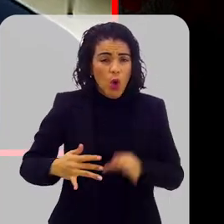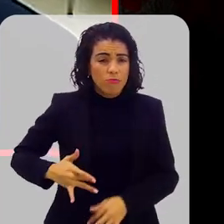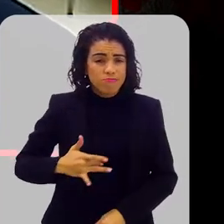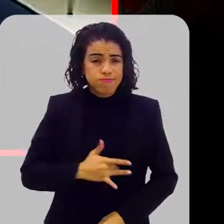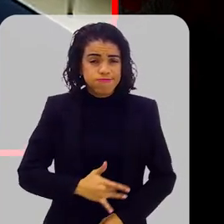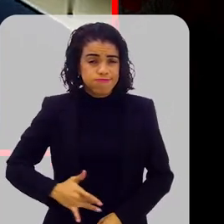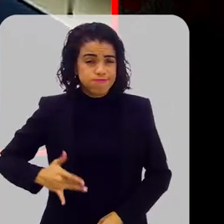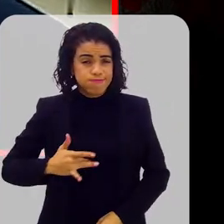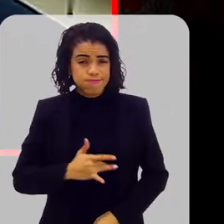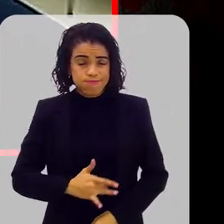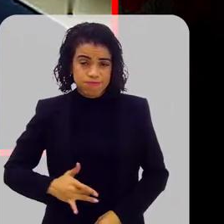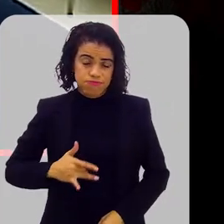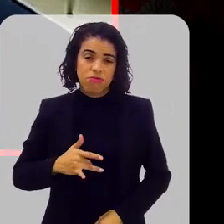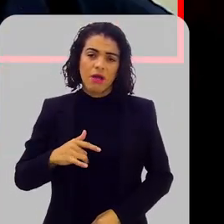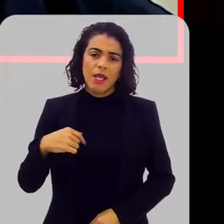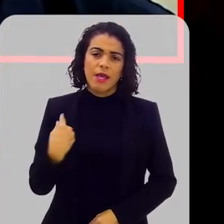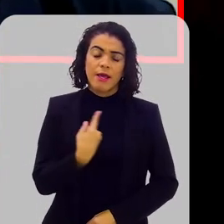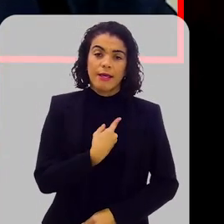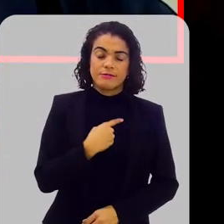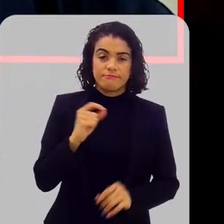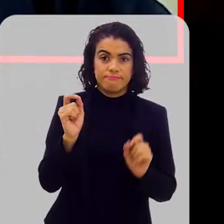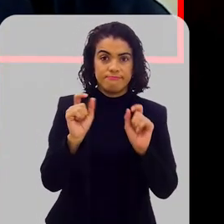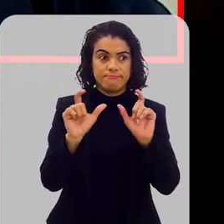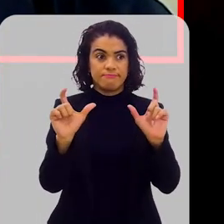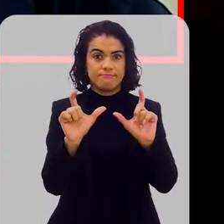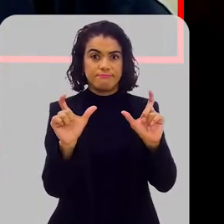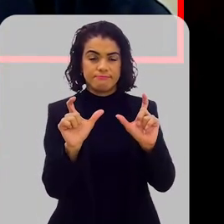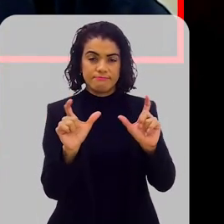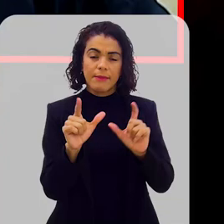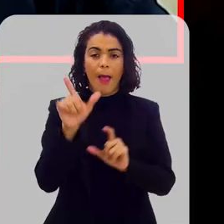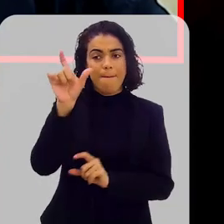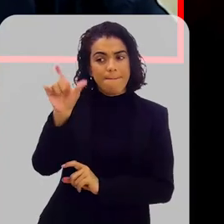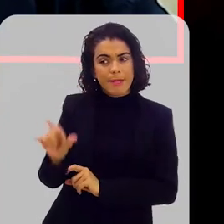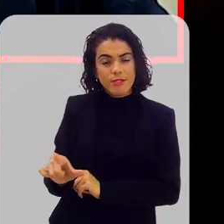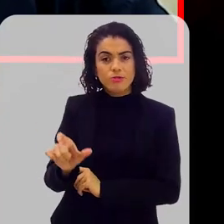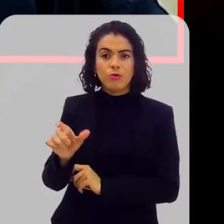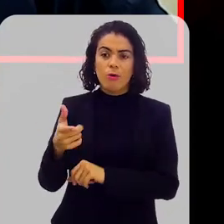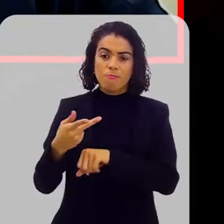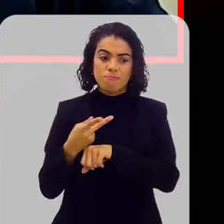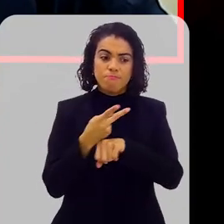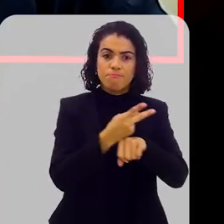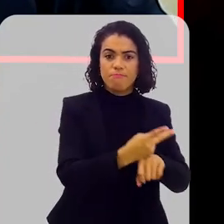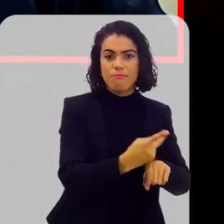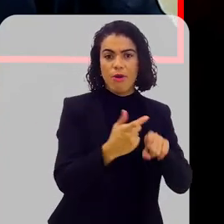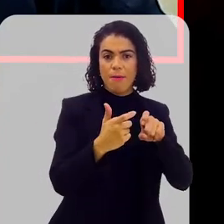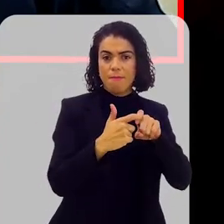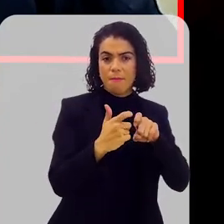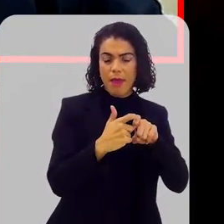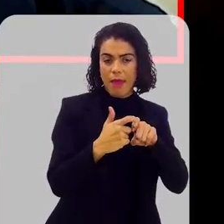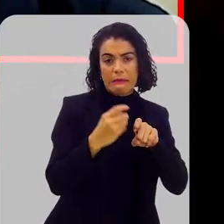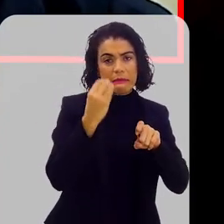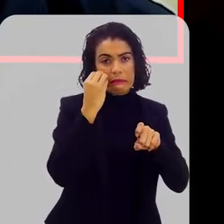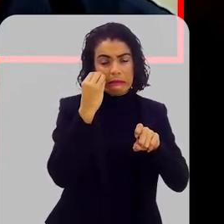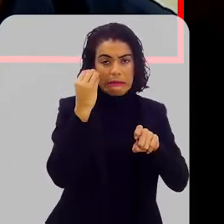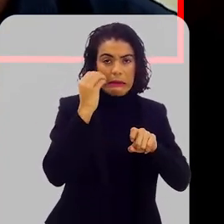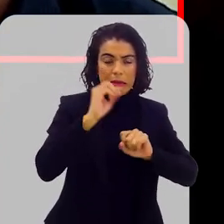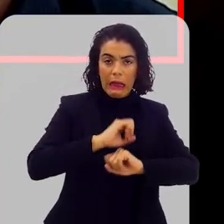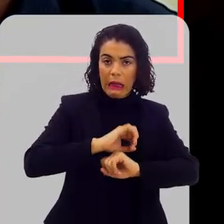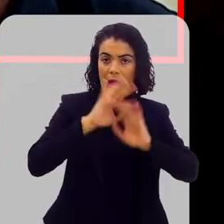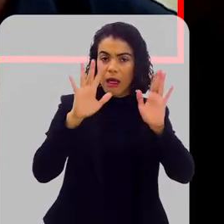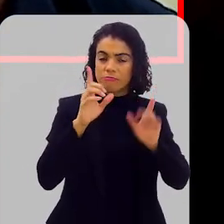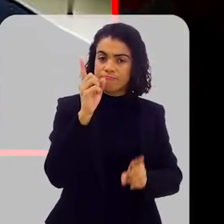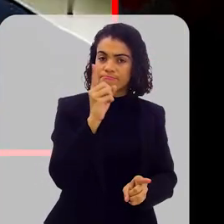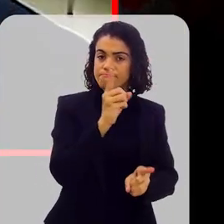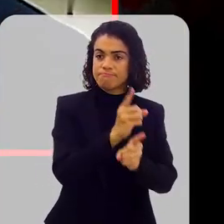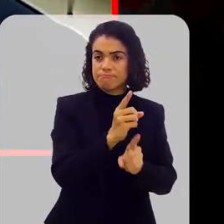esses sintomas são sintomas que levam a gente, a gente sugere que o paciente procure uma atenção médica para tentar